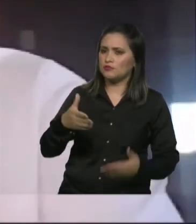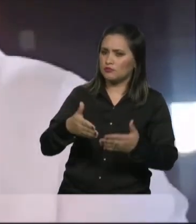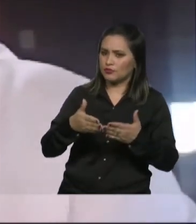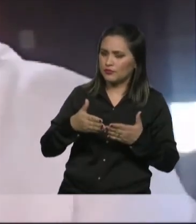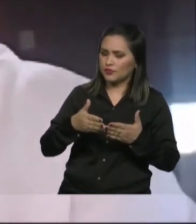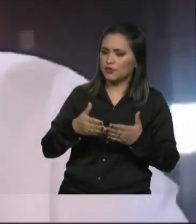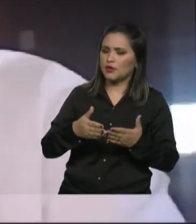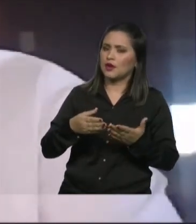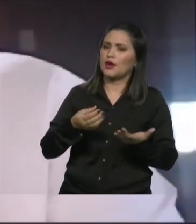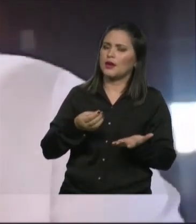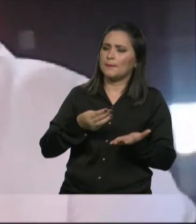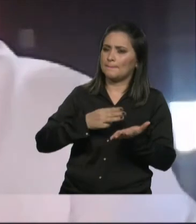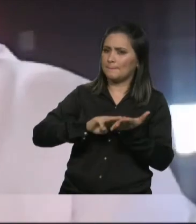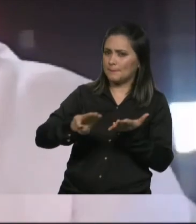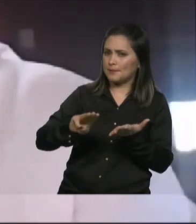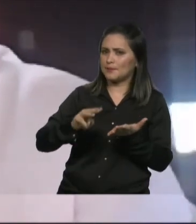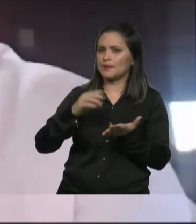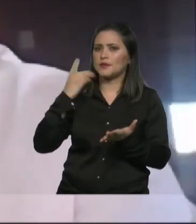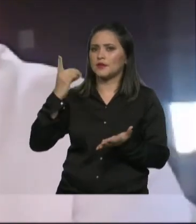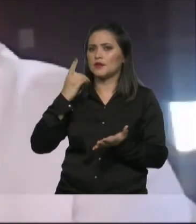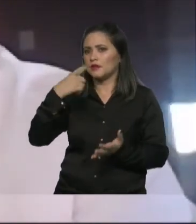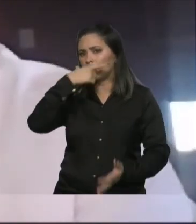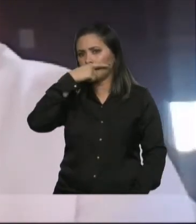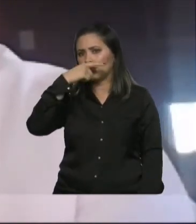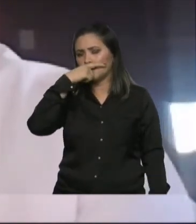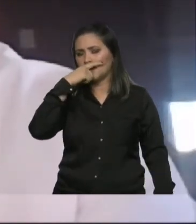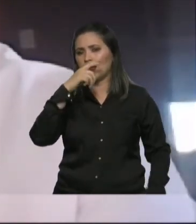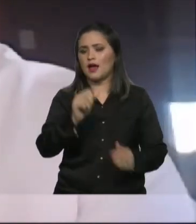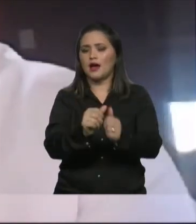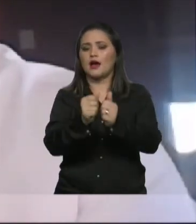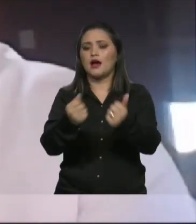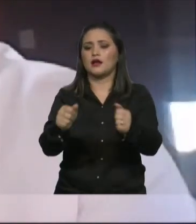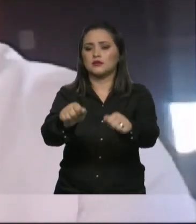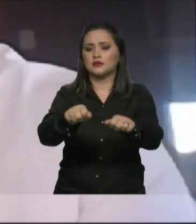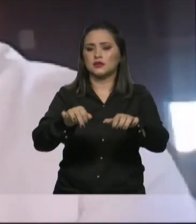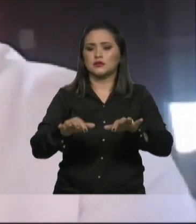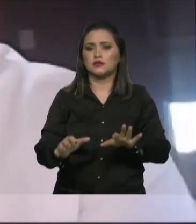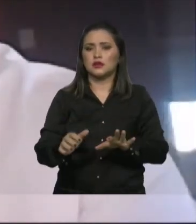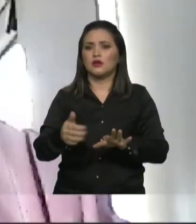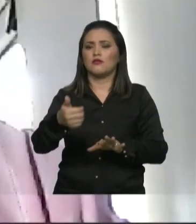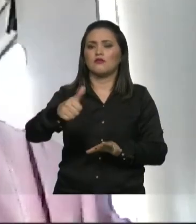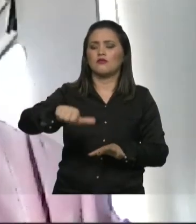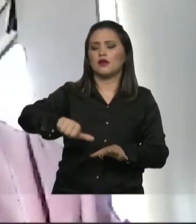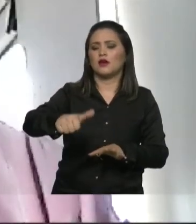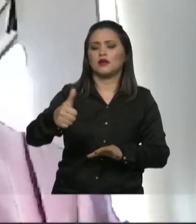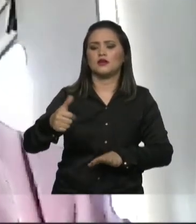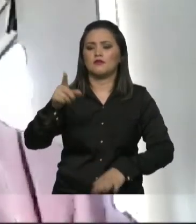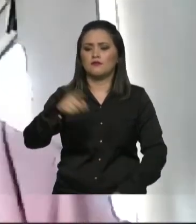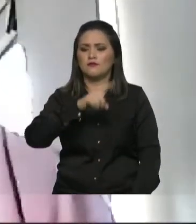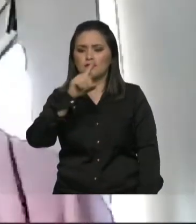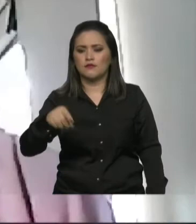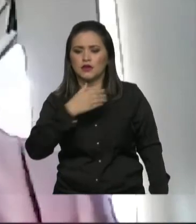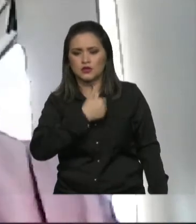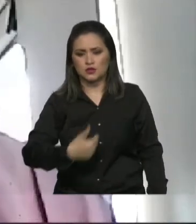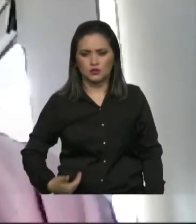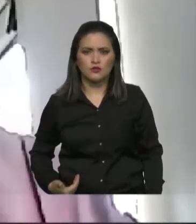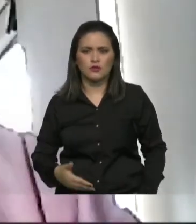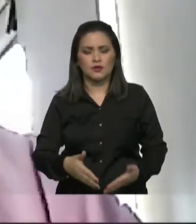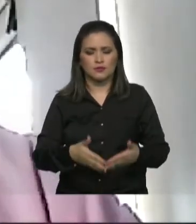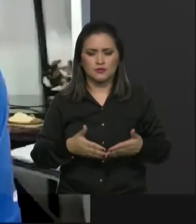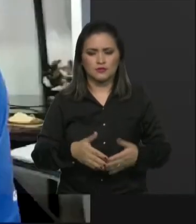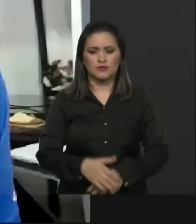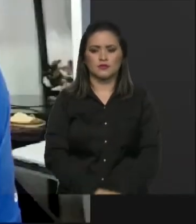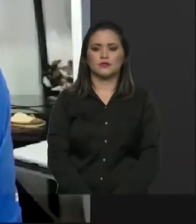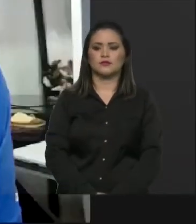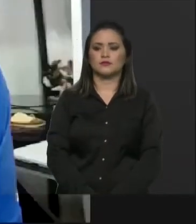da sessão onde foi apreciado o veto governamental, para que ele possa... Se possível, eu envio para ele. Não,